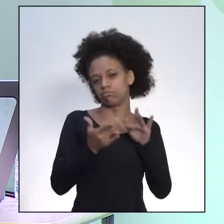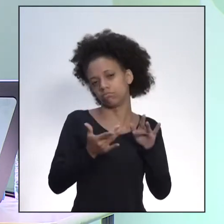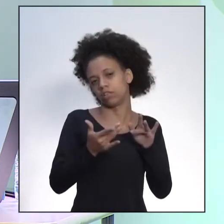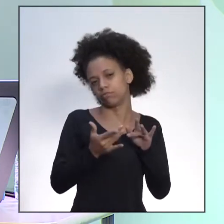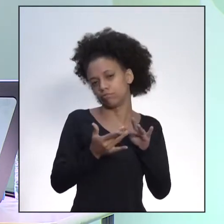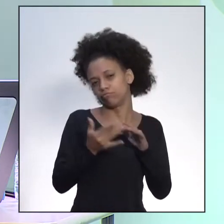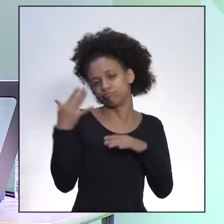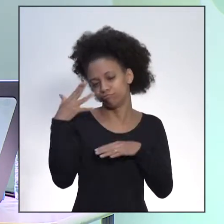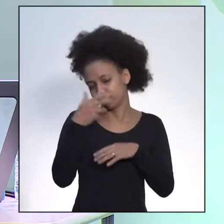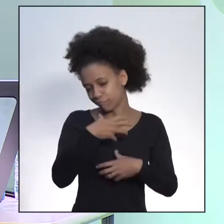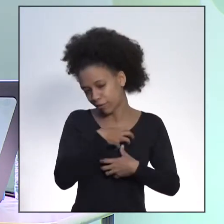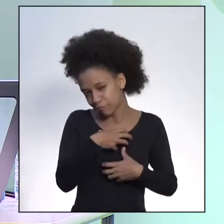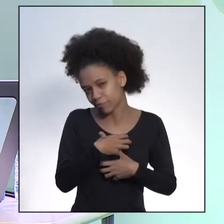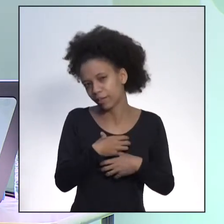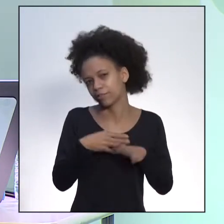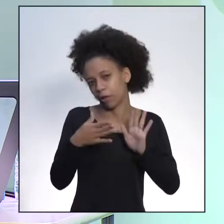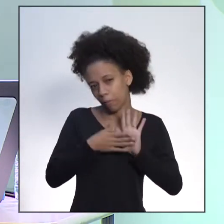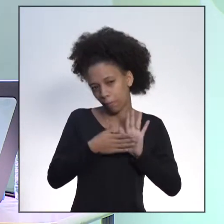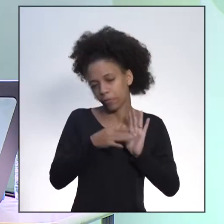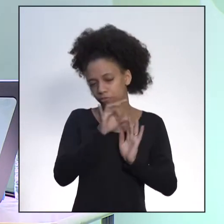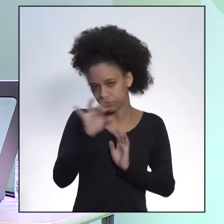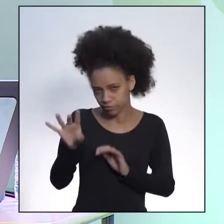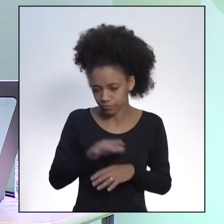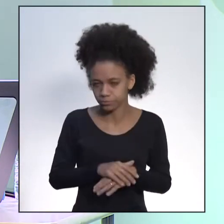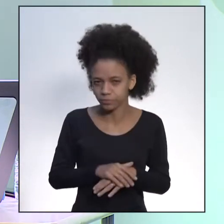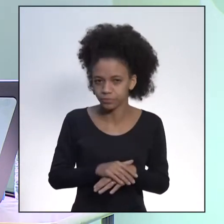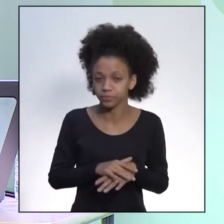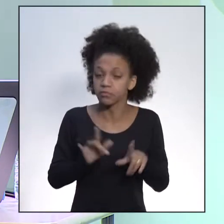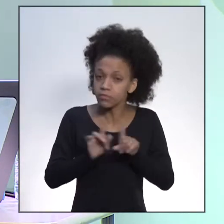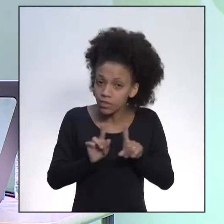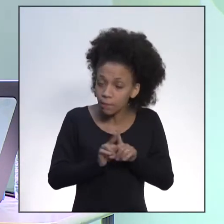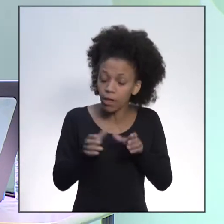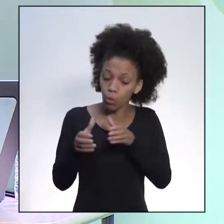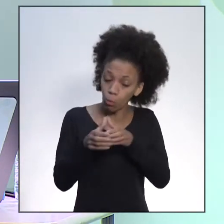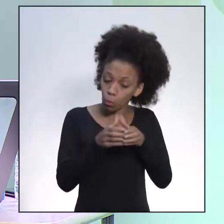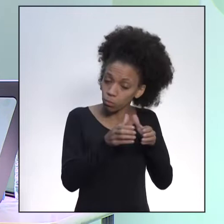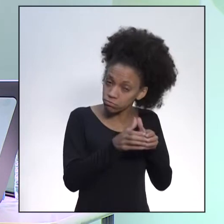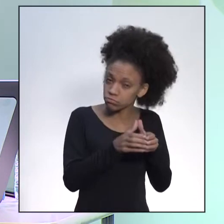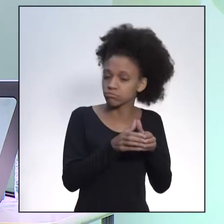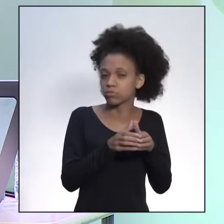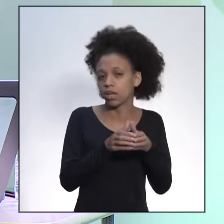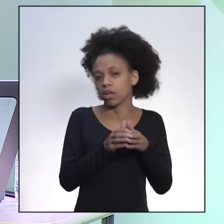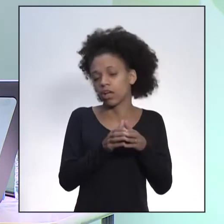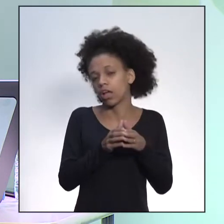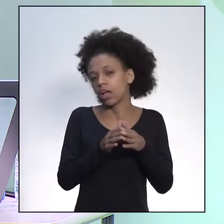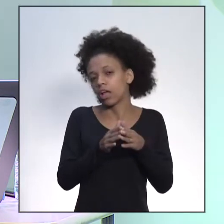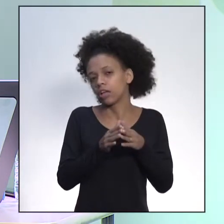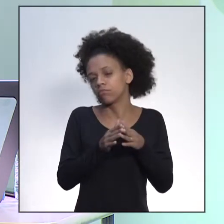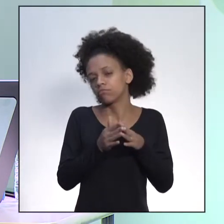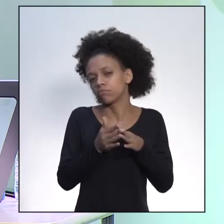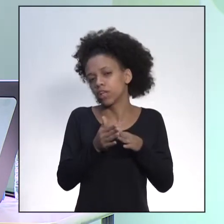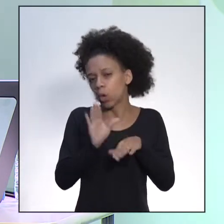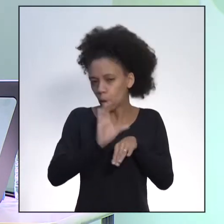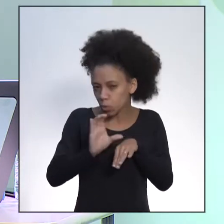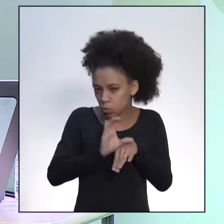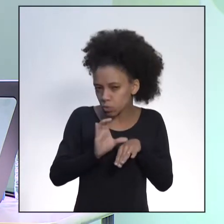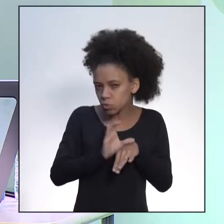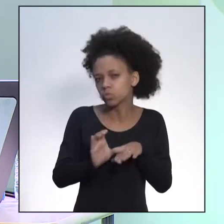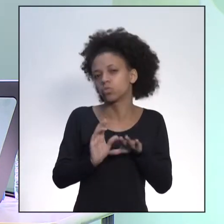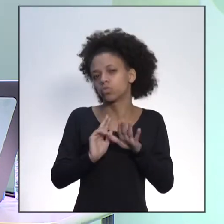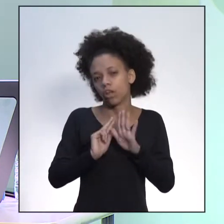muito bonito com o propósito de cada um. Também é uma comunidade que oferece, além de cursos e